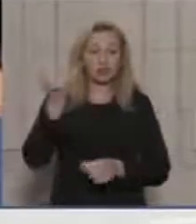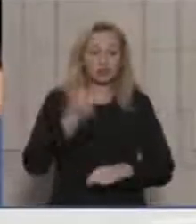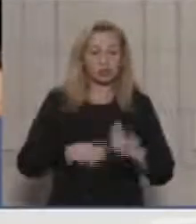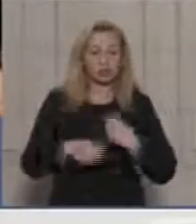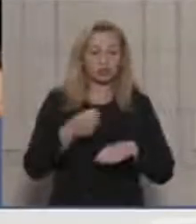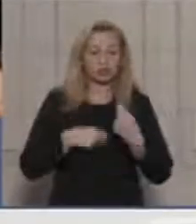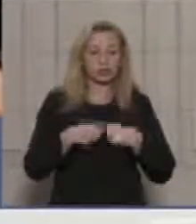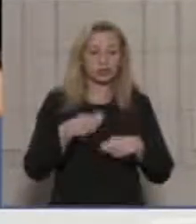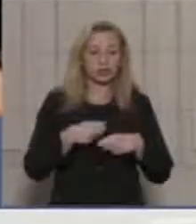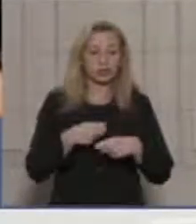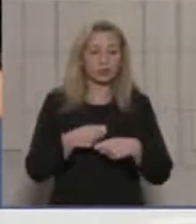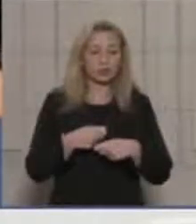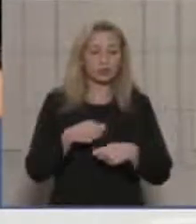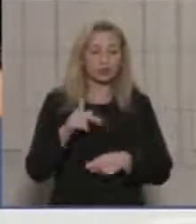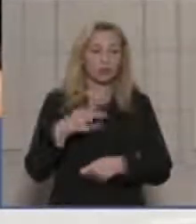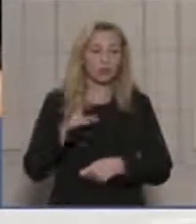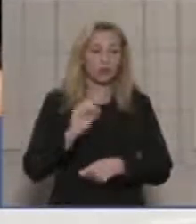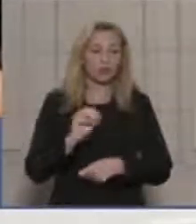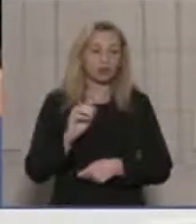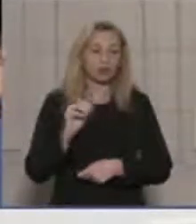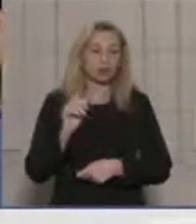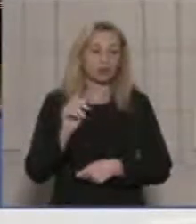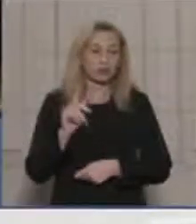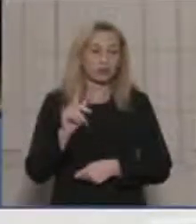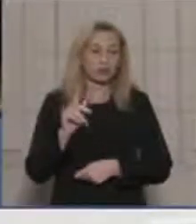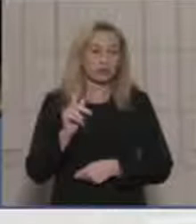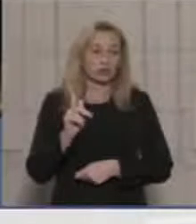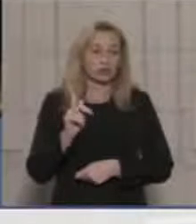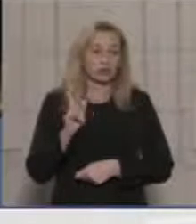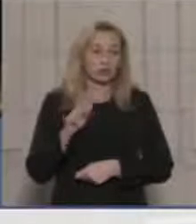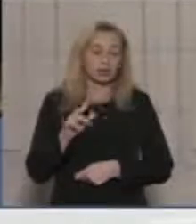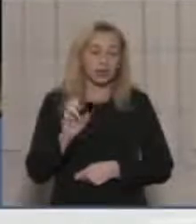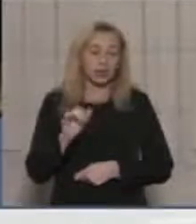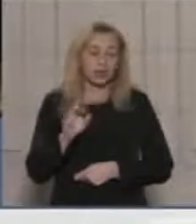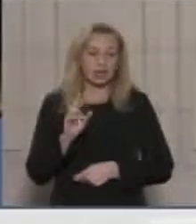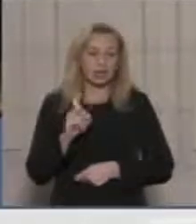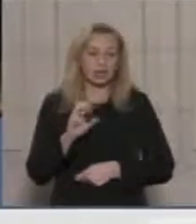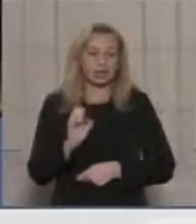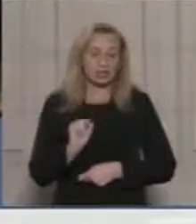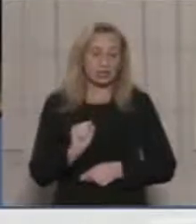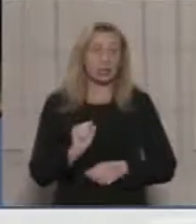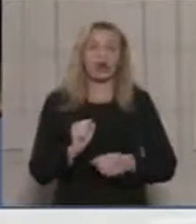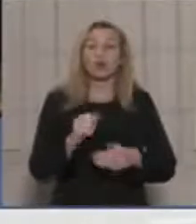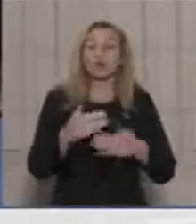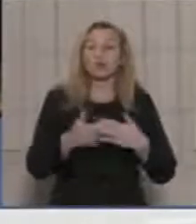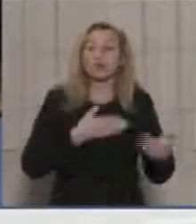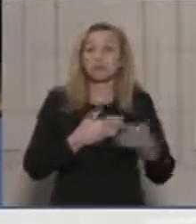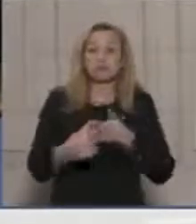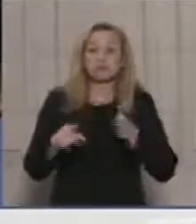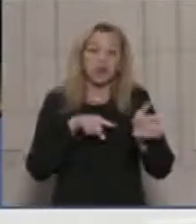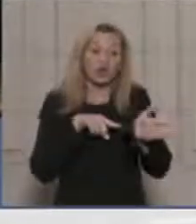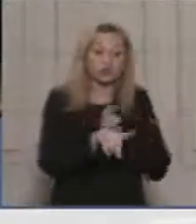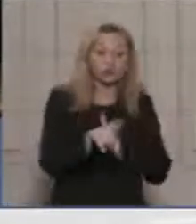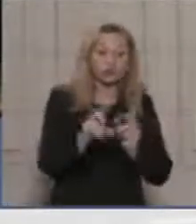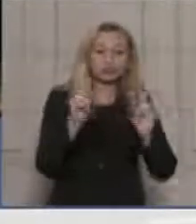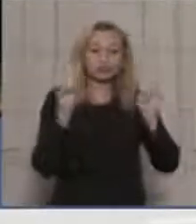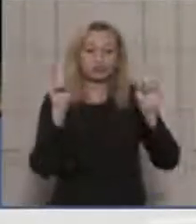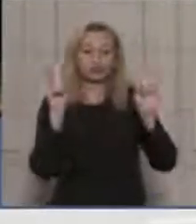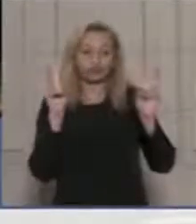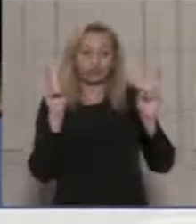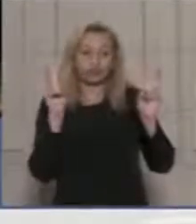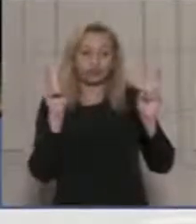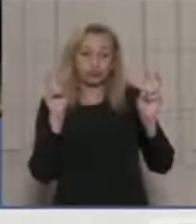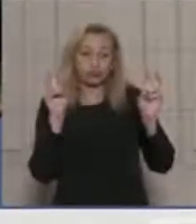economista Paulo Guedes. E qualquer pergunta sobre esse tema, ele